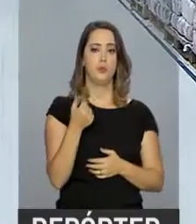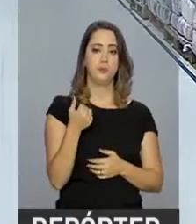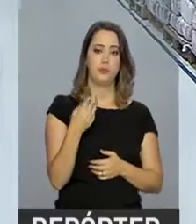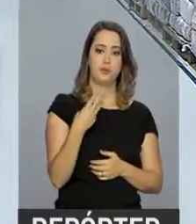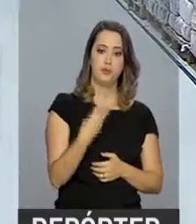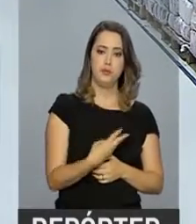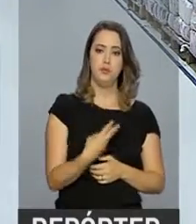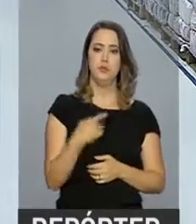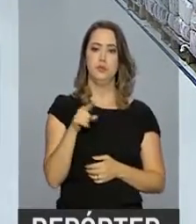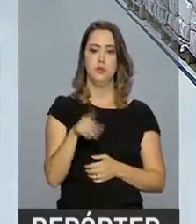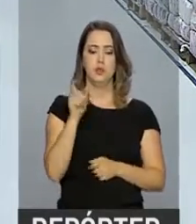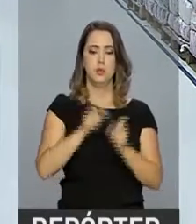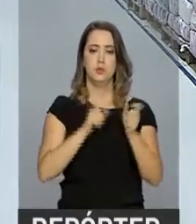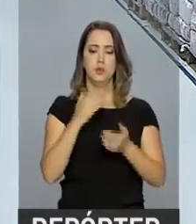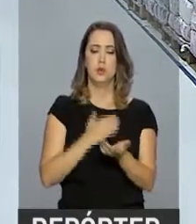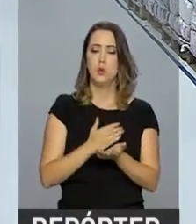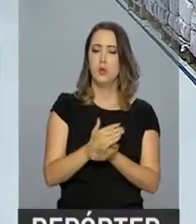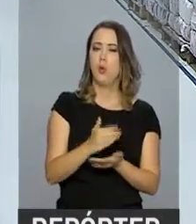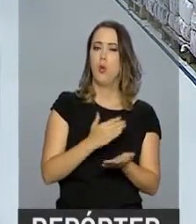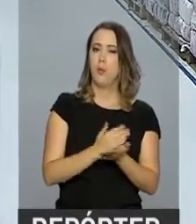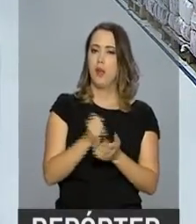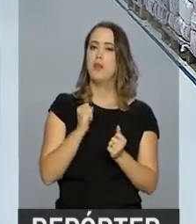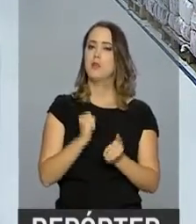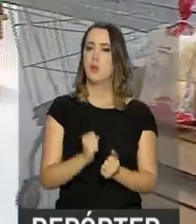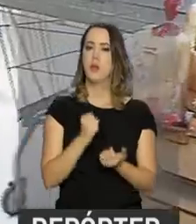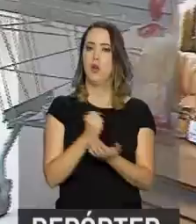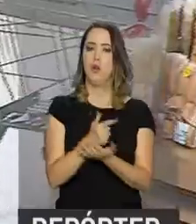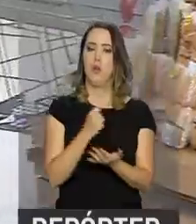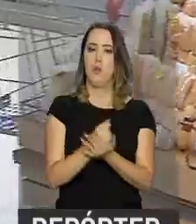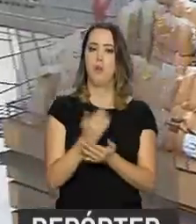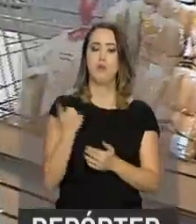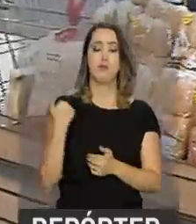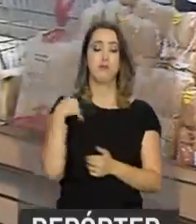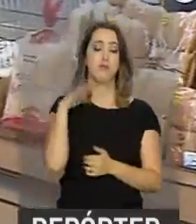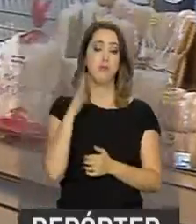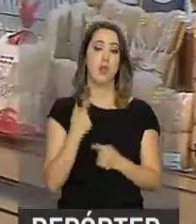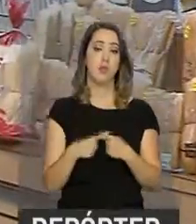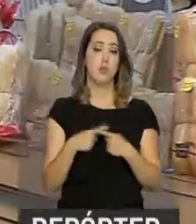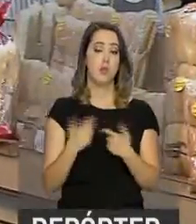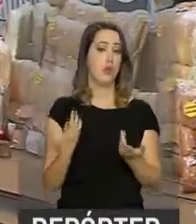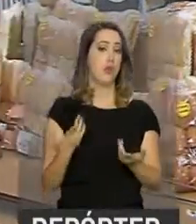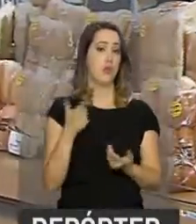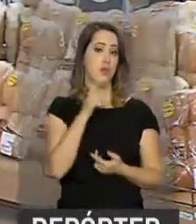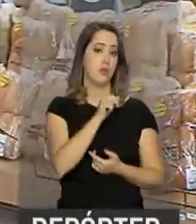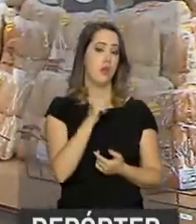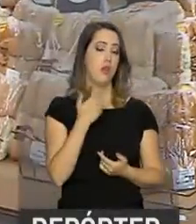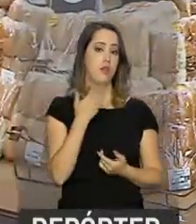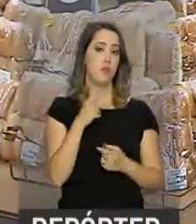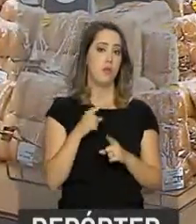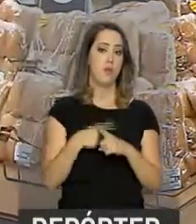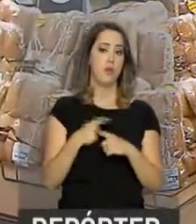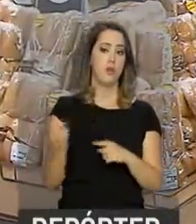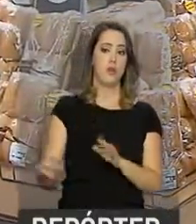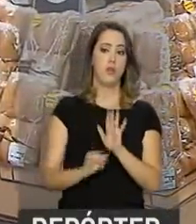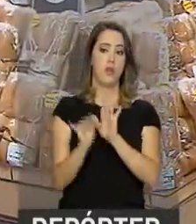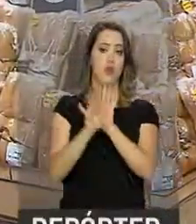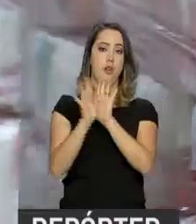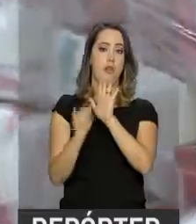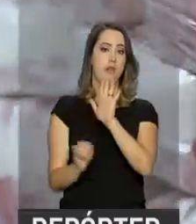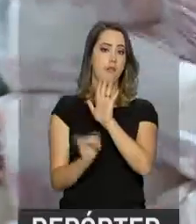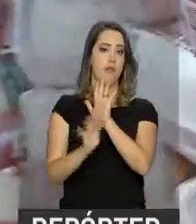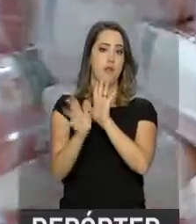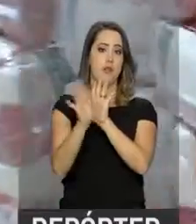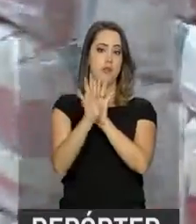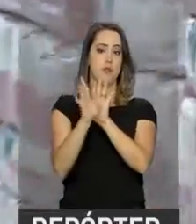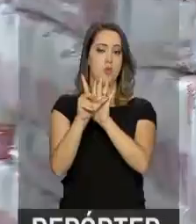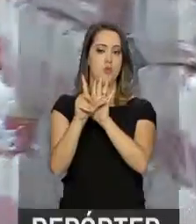consumidor começa a ter um ganho de poder aquisitivo. E por que ele tem esse ganho? Porque a inflação baixou, principalmente no